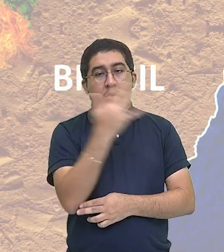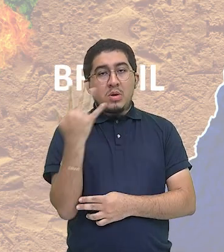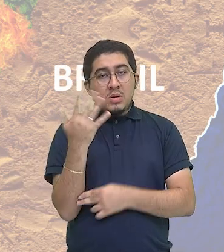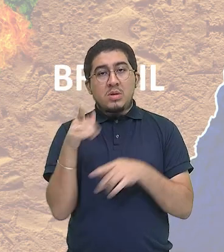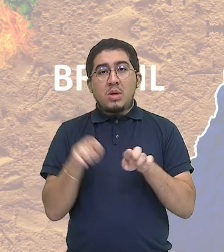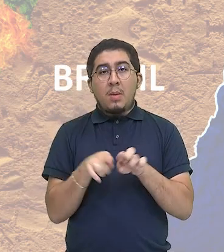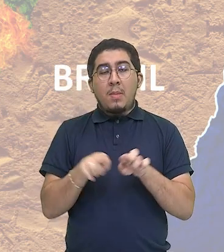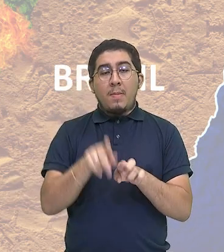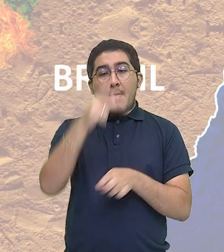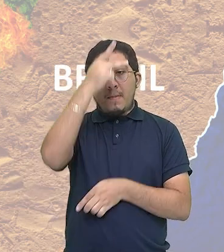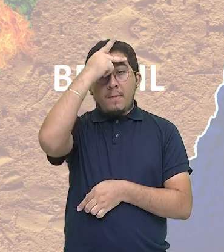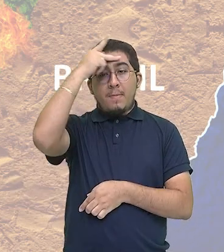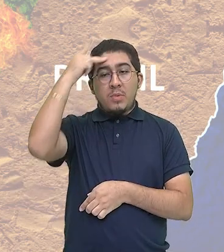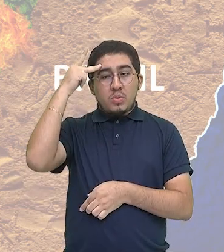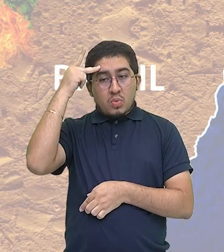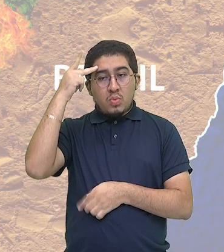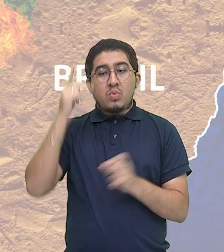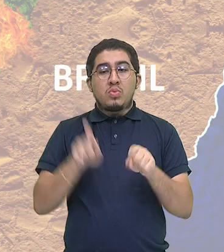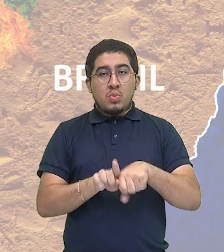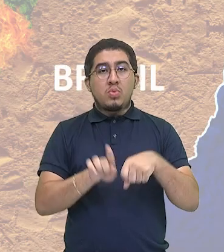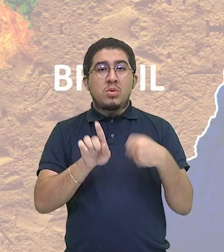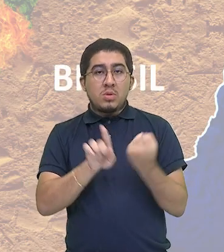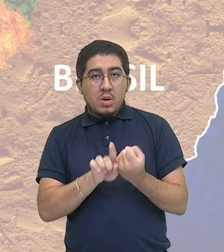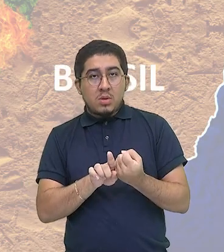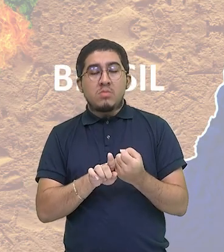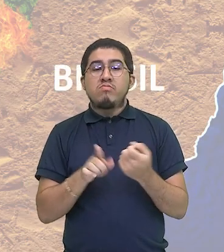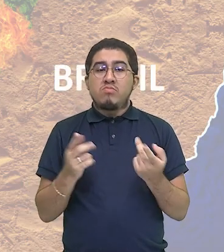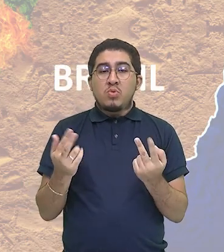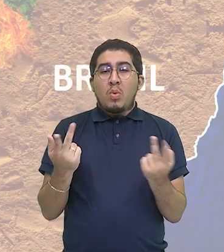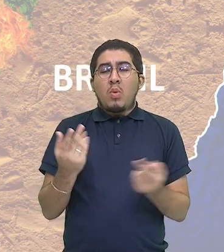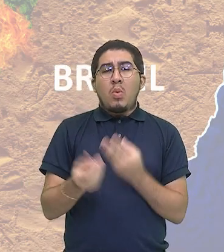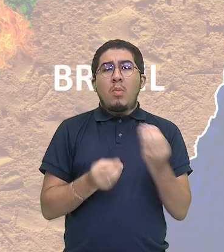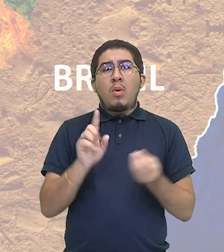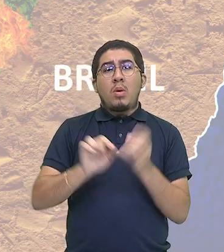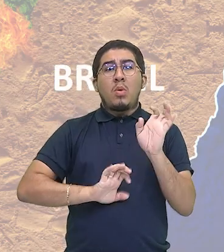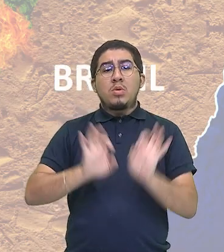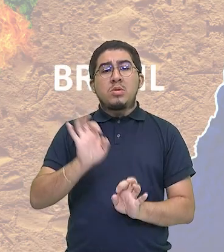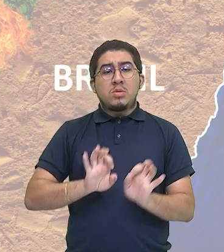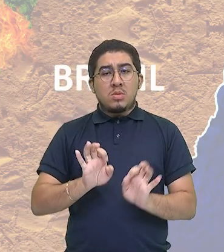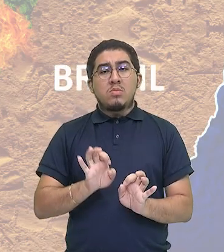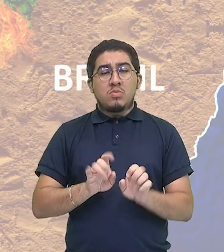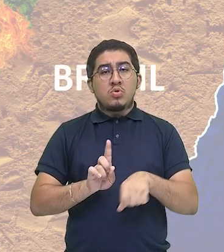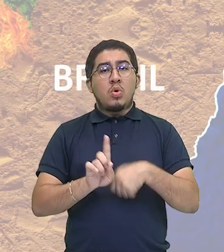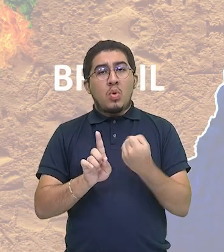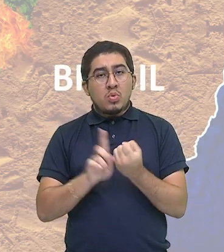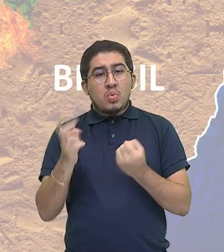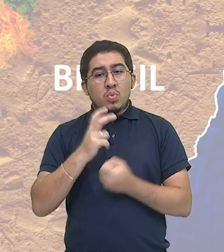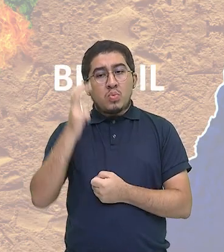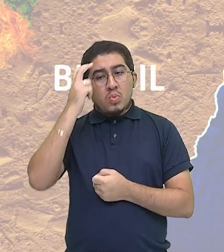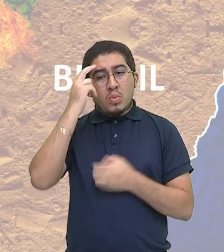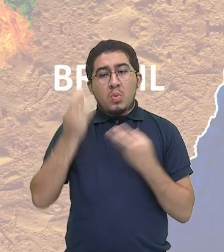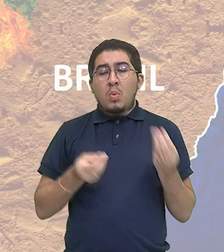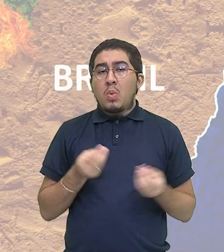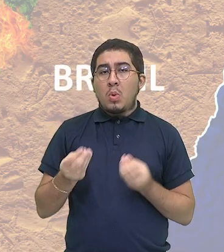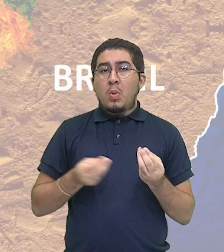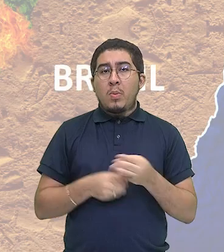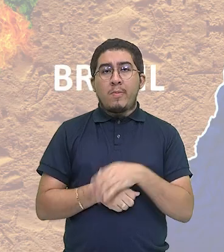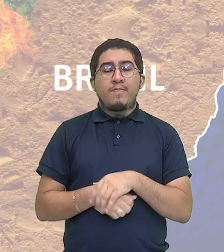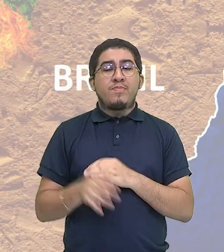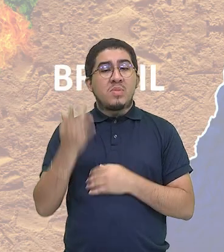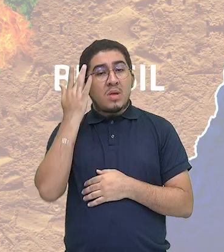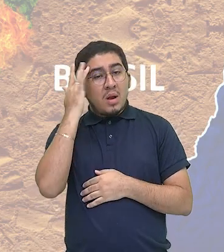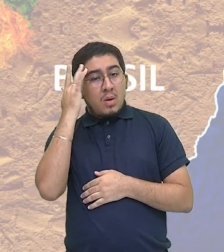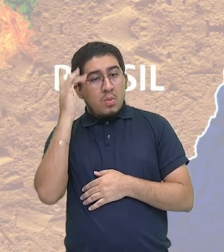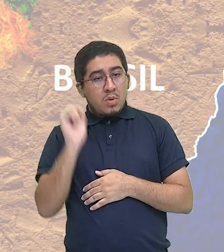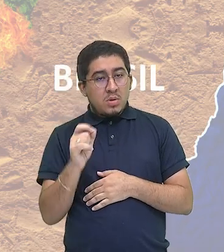as pessoas, as sociedades, como elas se organizam socioculturalmente. Será que,